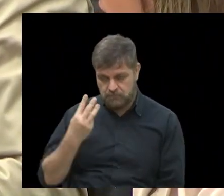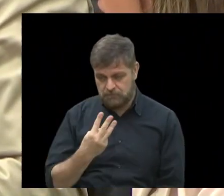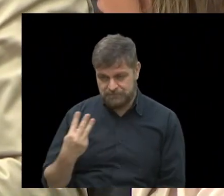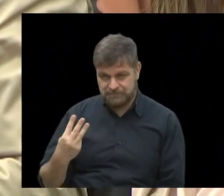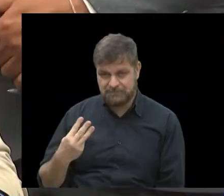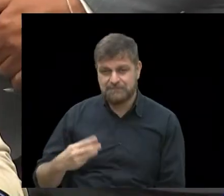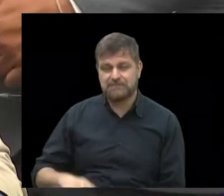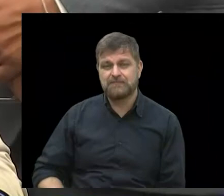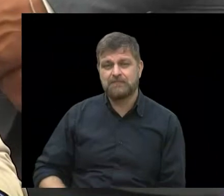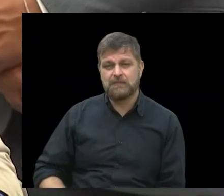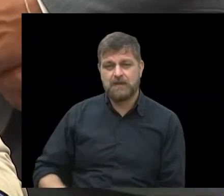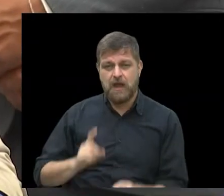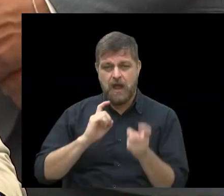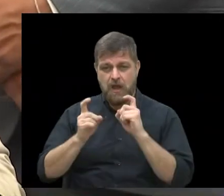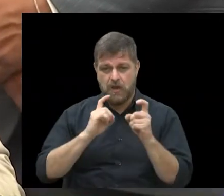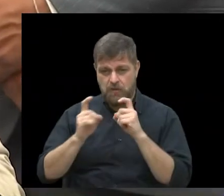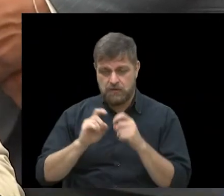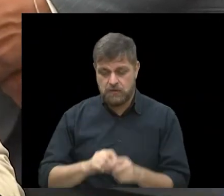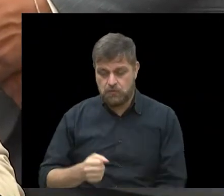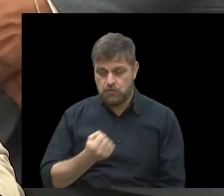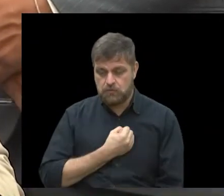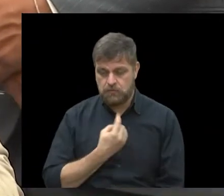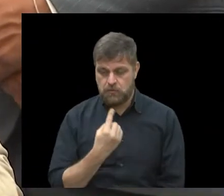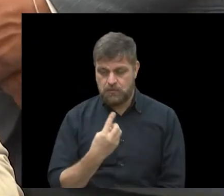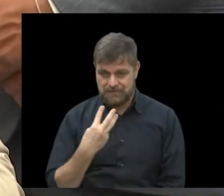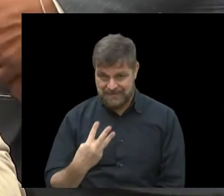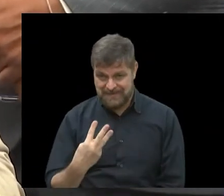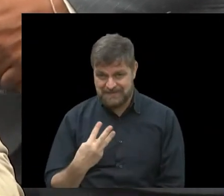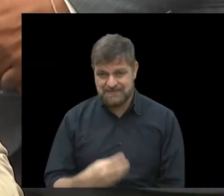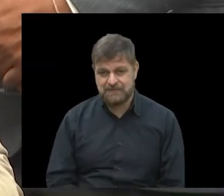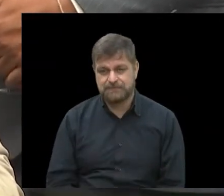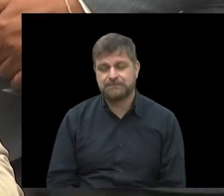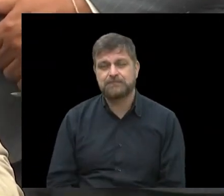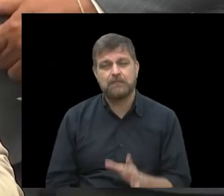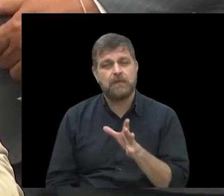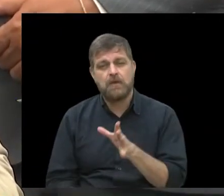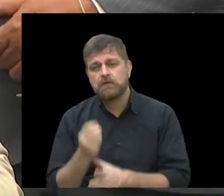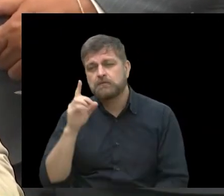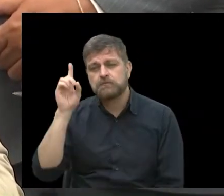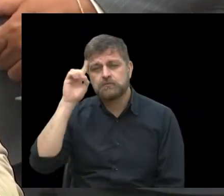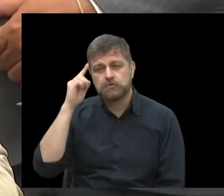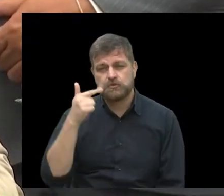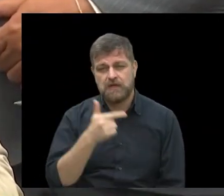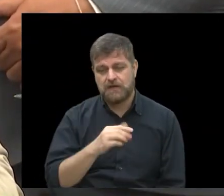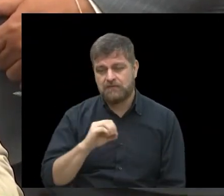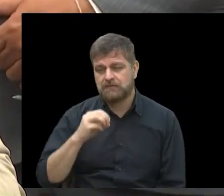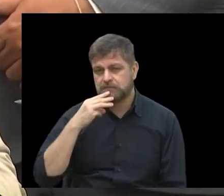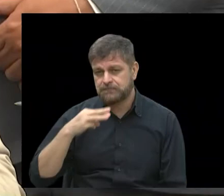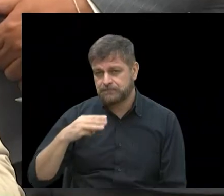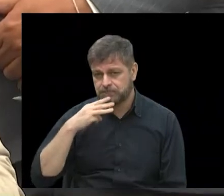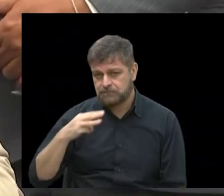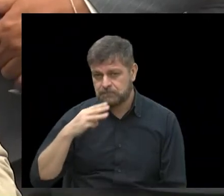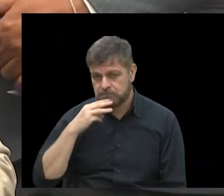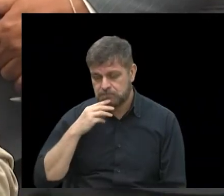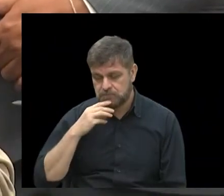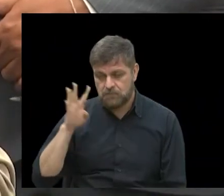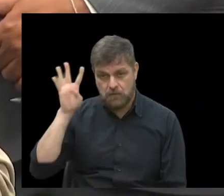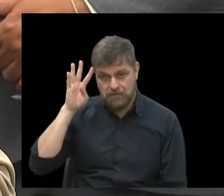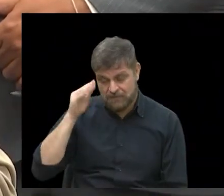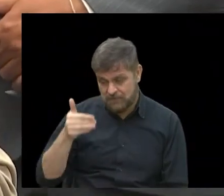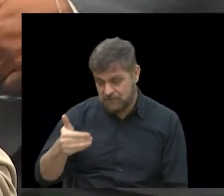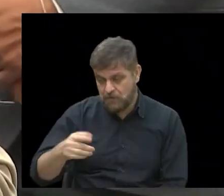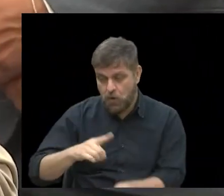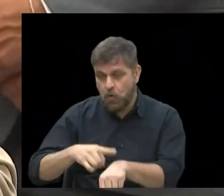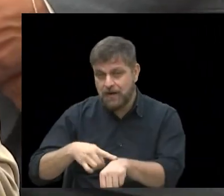vereadores para a próxima reunião, a 13ª reunião ordinária, a ser realizada no dia 20 de março, na próxima quarta-feira,